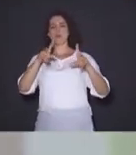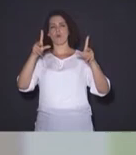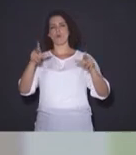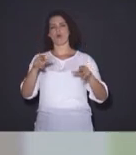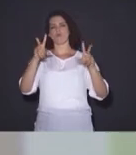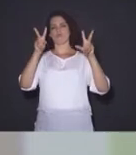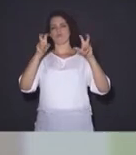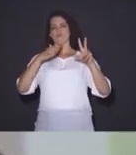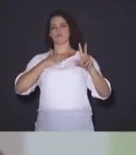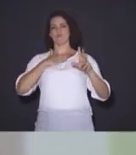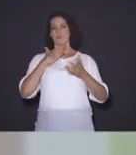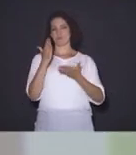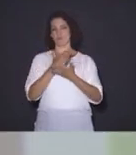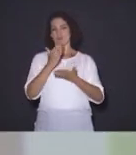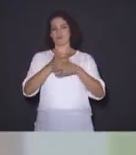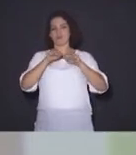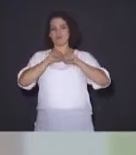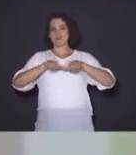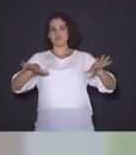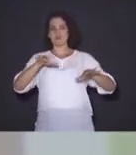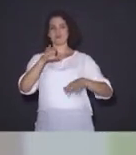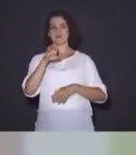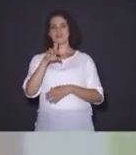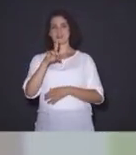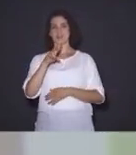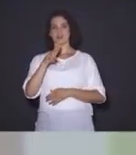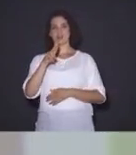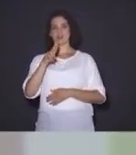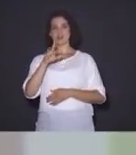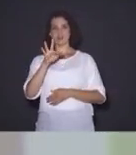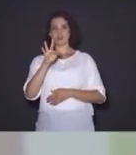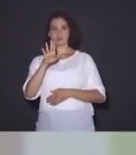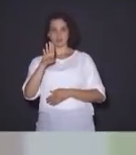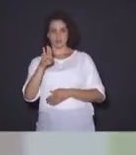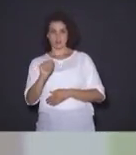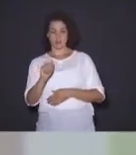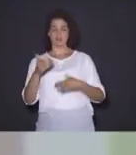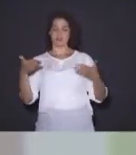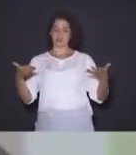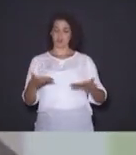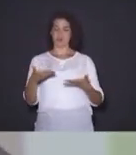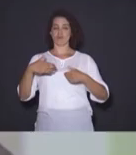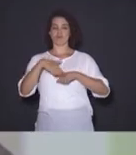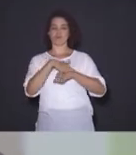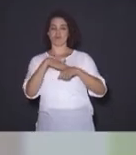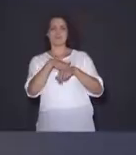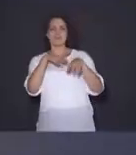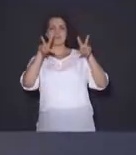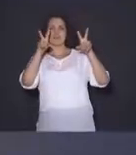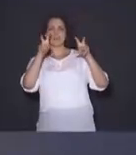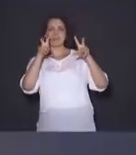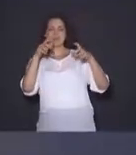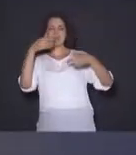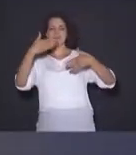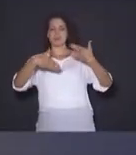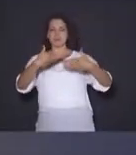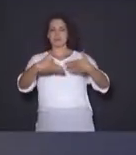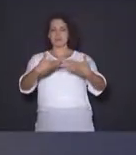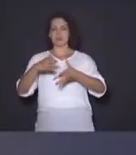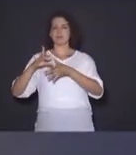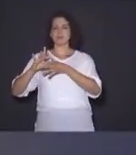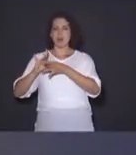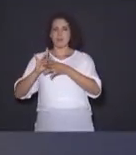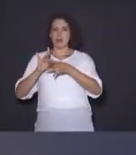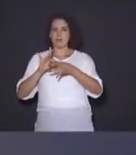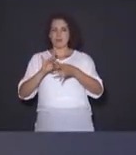edufba e conversaremos um pouco sobre os desafios do contemporâneo nesse contexto que serão tratados